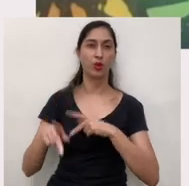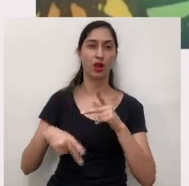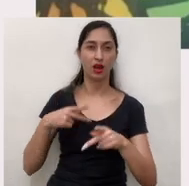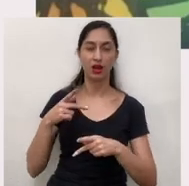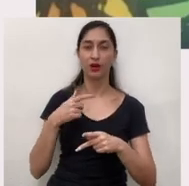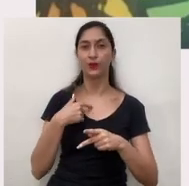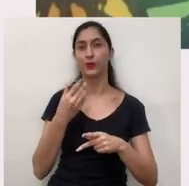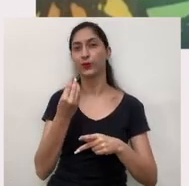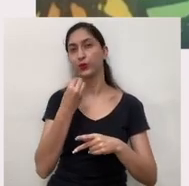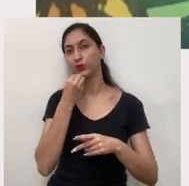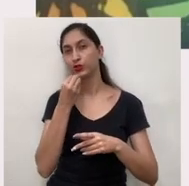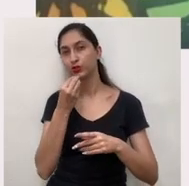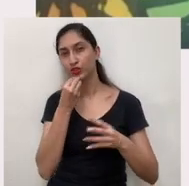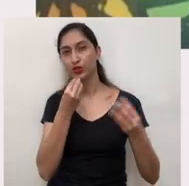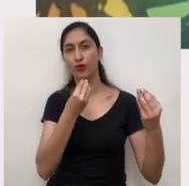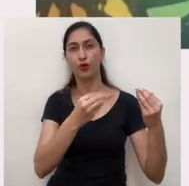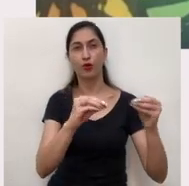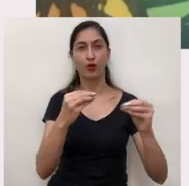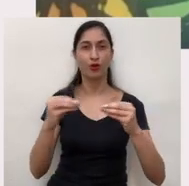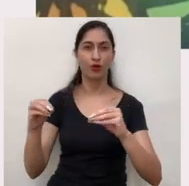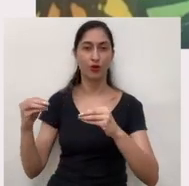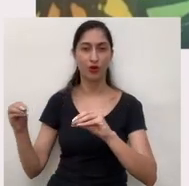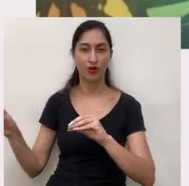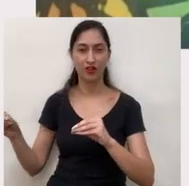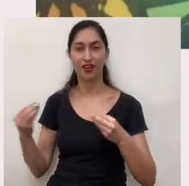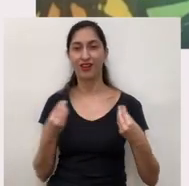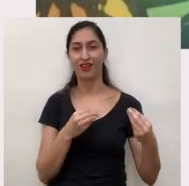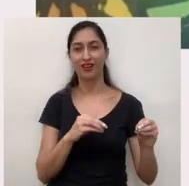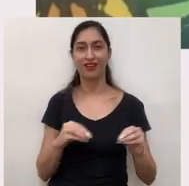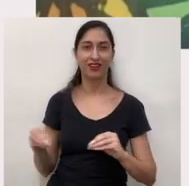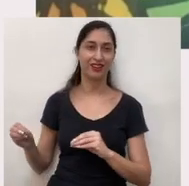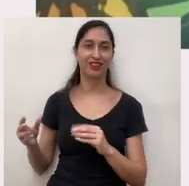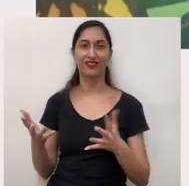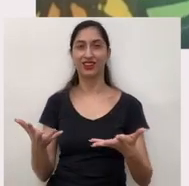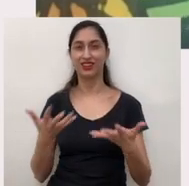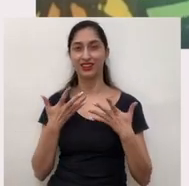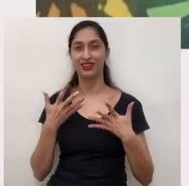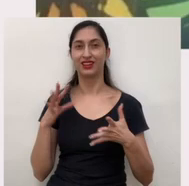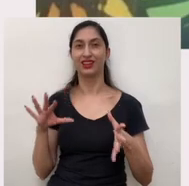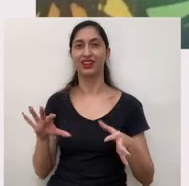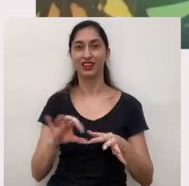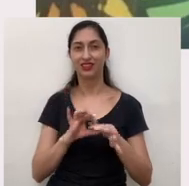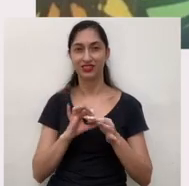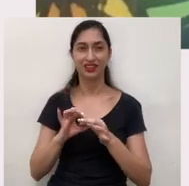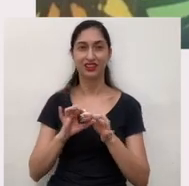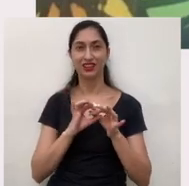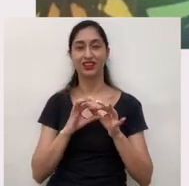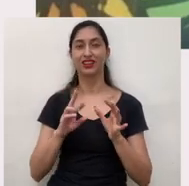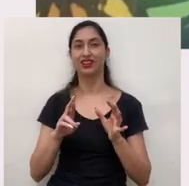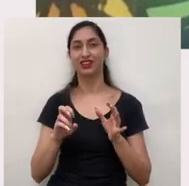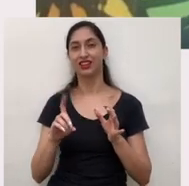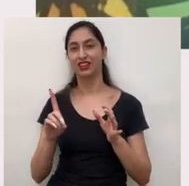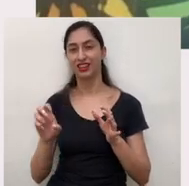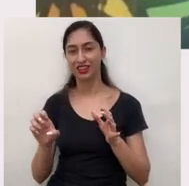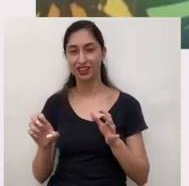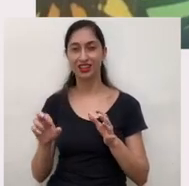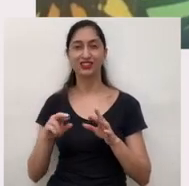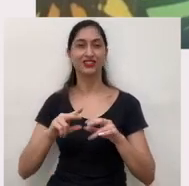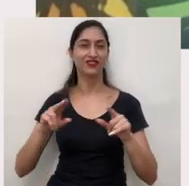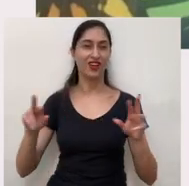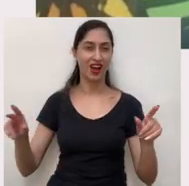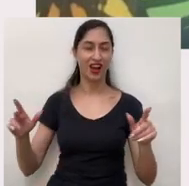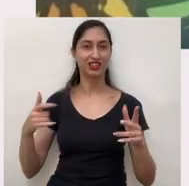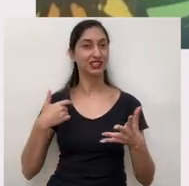que pudesse ser conectadas em rede e tal. E aí, quando foi aquelas fachadas,